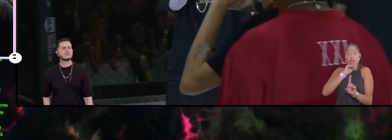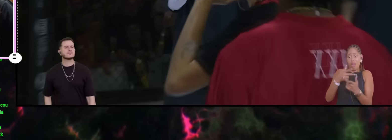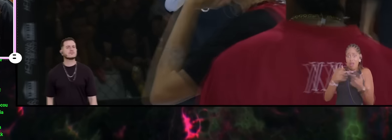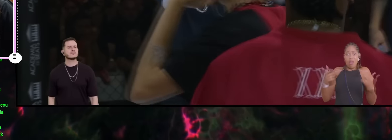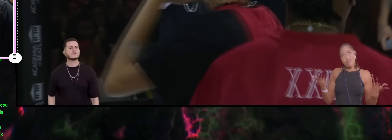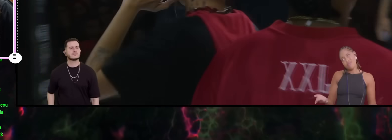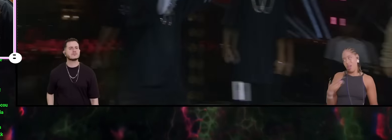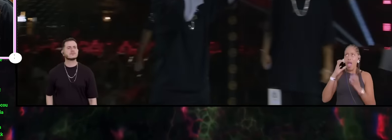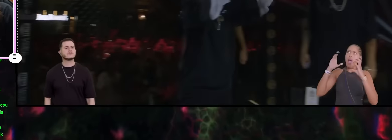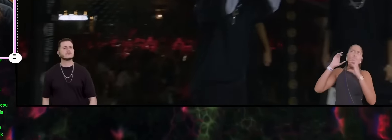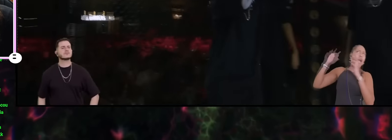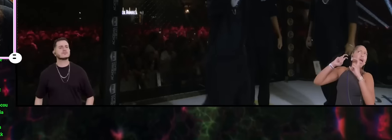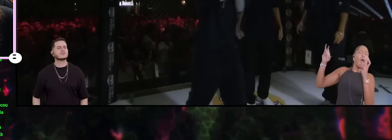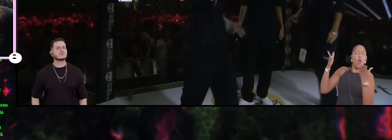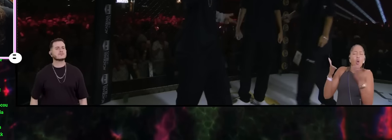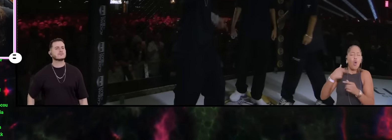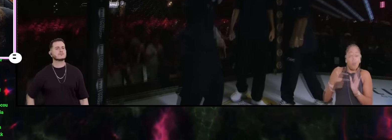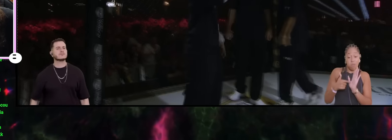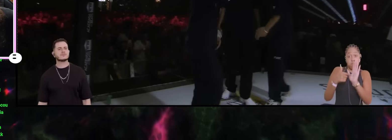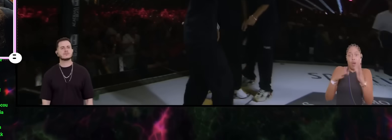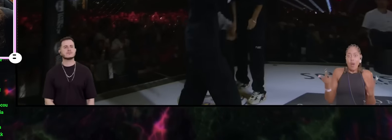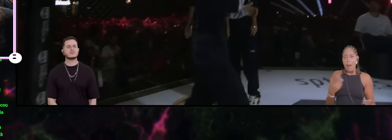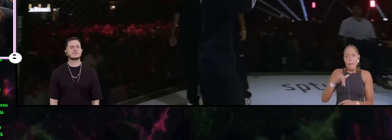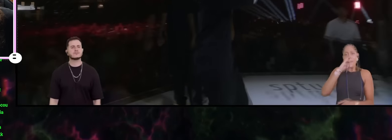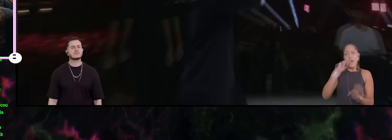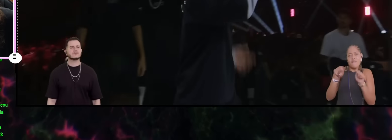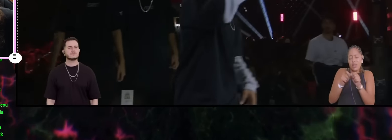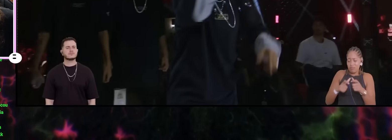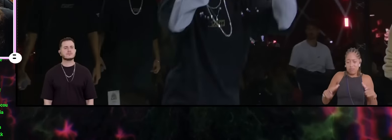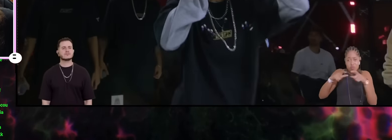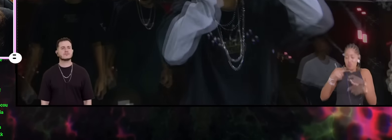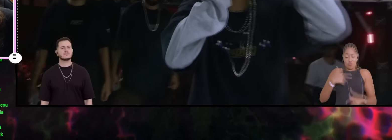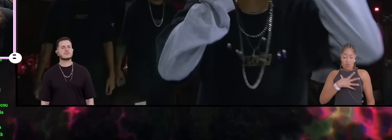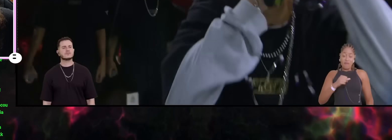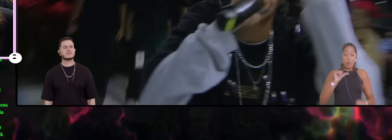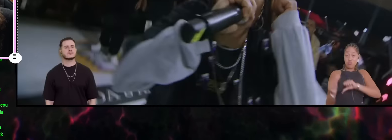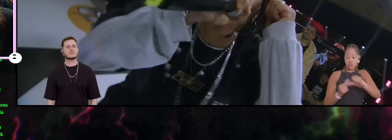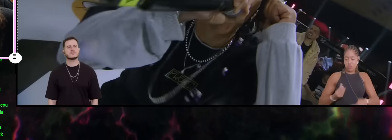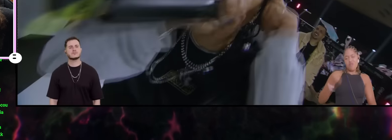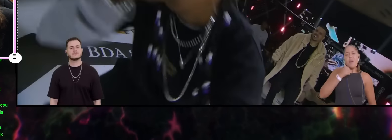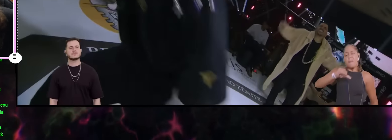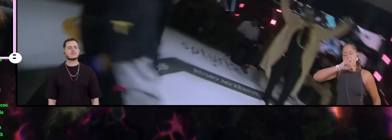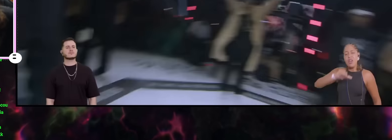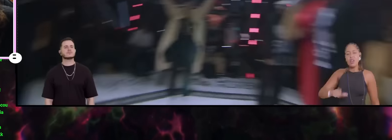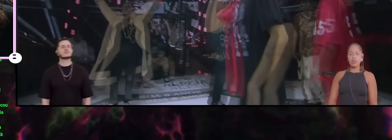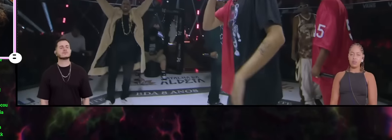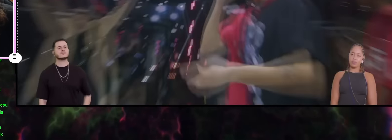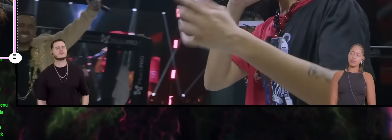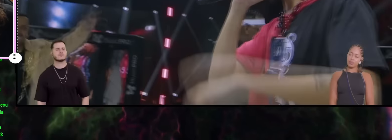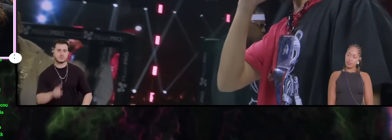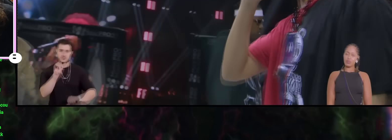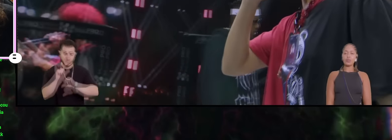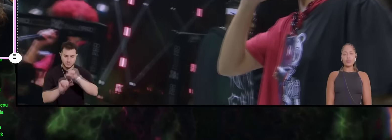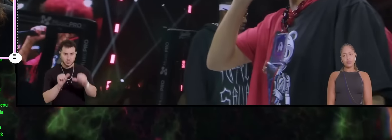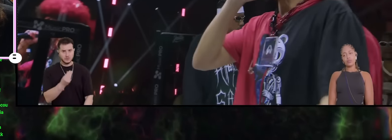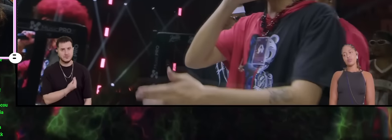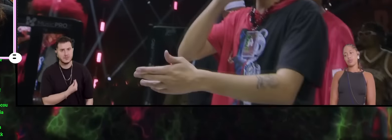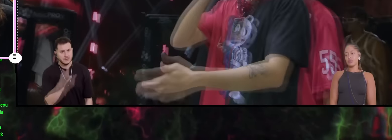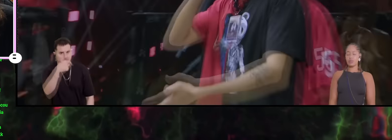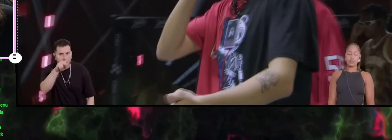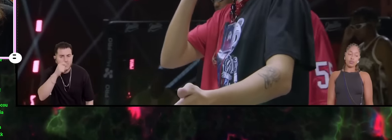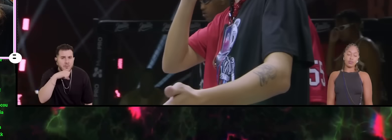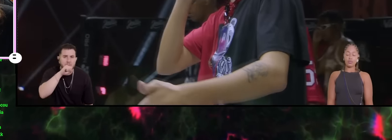coisa é coa. Mas hoje eu te mostro com quantos pau faz um conô. Ainda não tenho filha, mudei a vida da minha coroa. Mudou a vida da sua coroa.